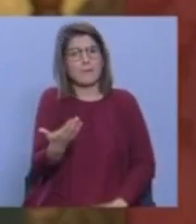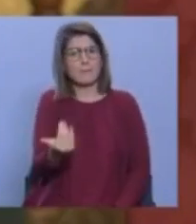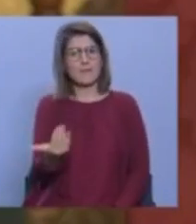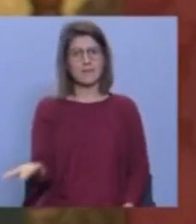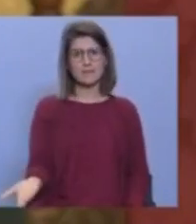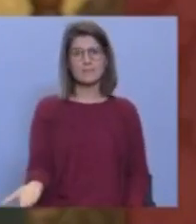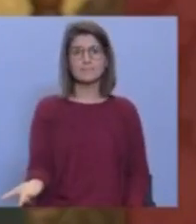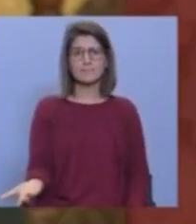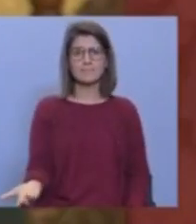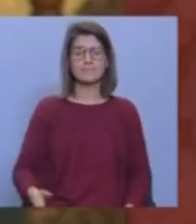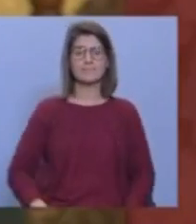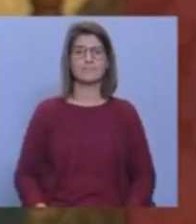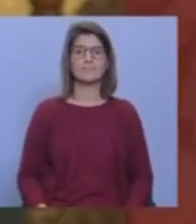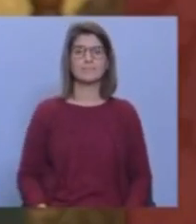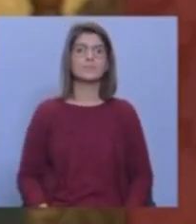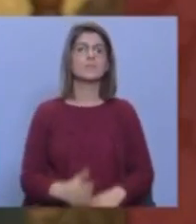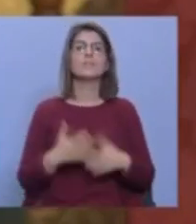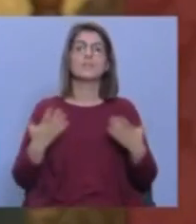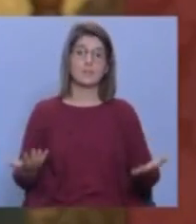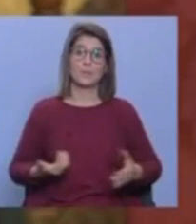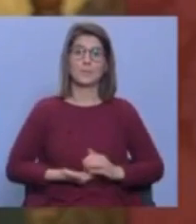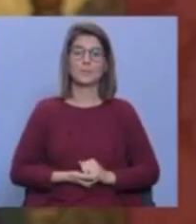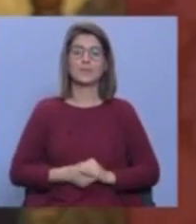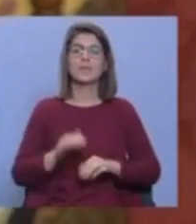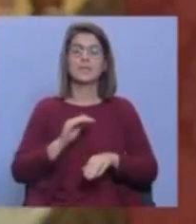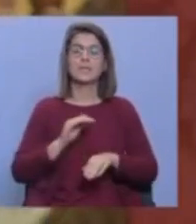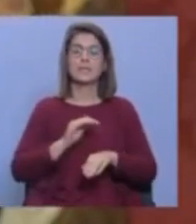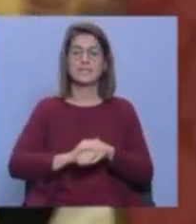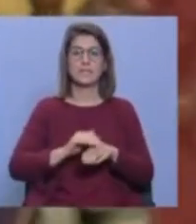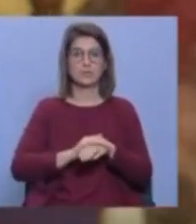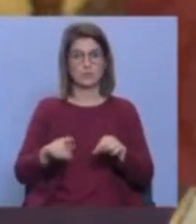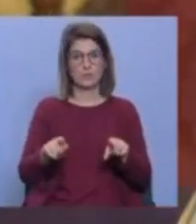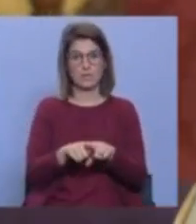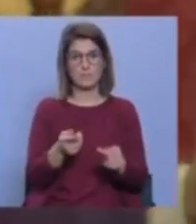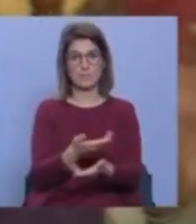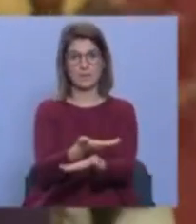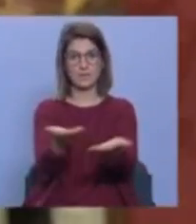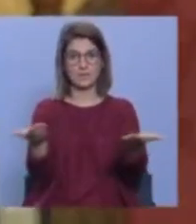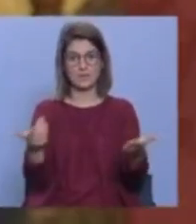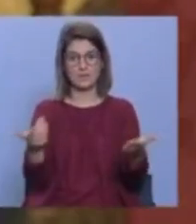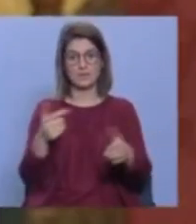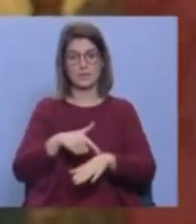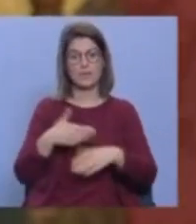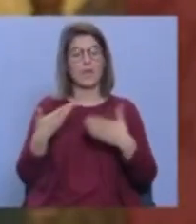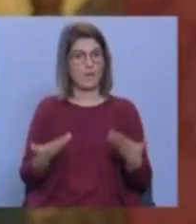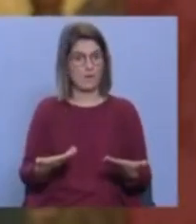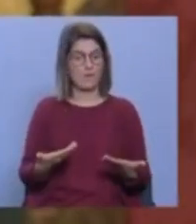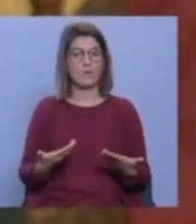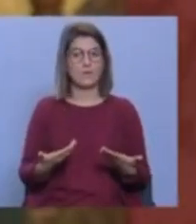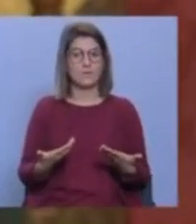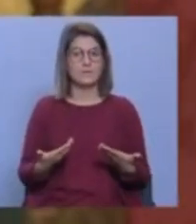tentações. Portanto, queridos irmãos, este é tempo para localizarmos